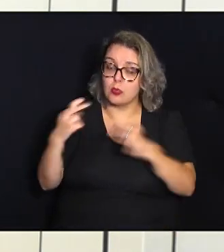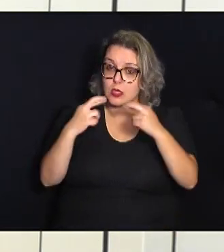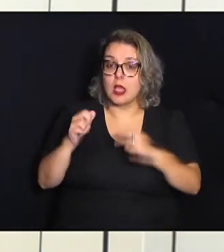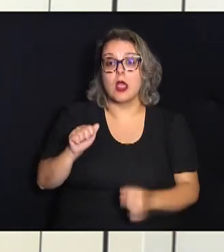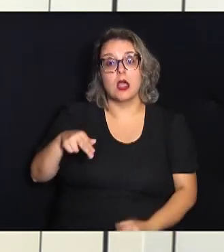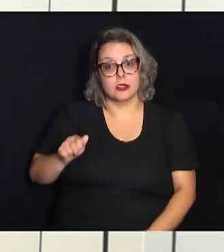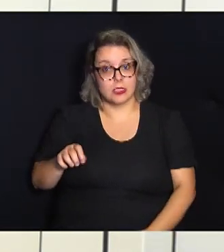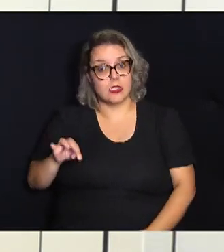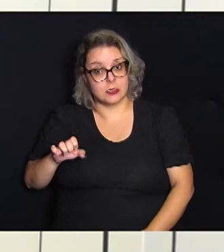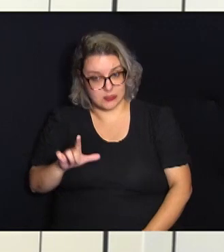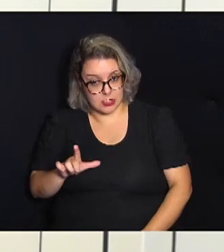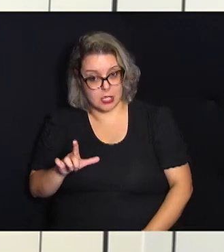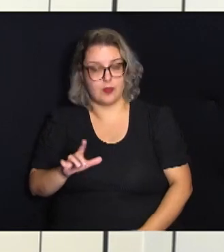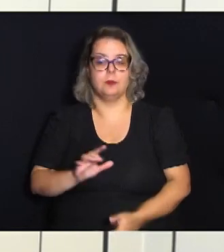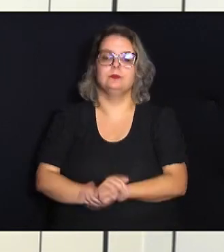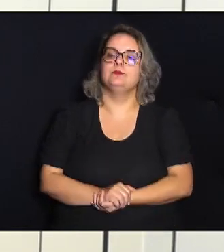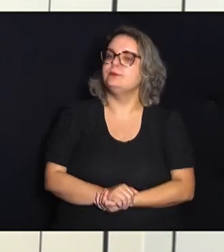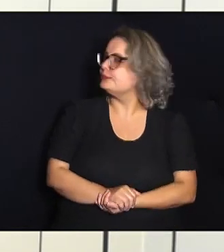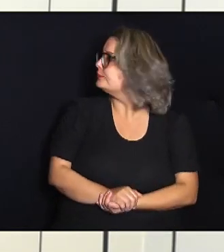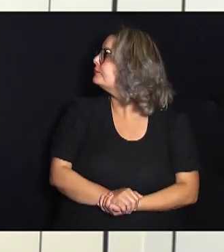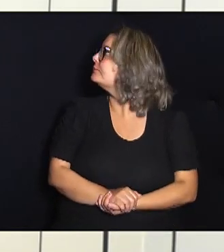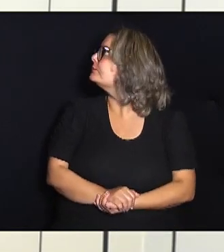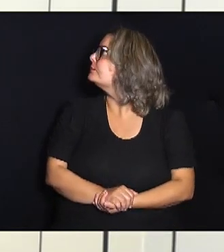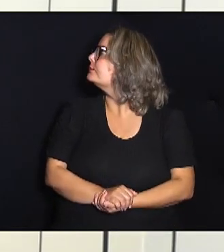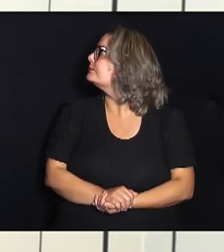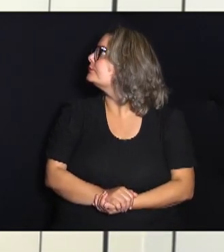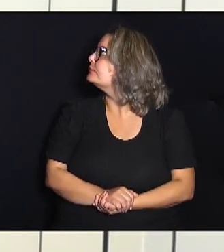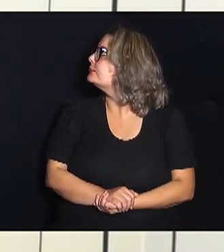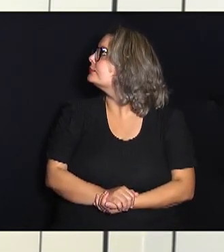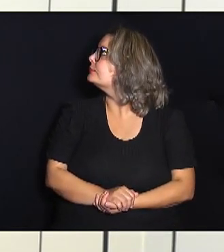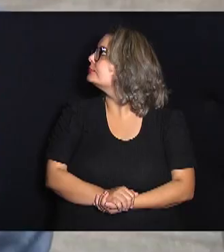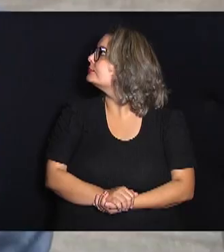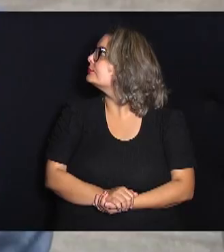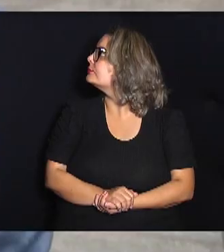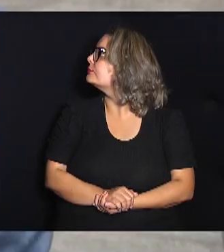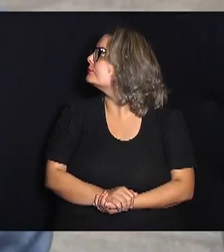a Agência Nacional de Telecomunicações.